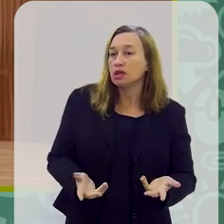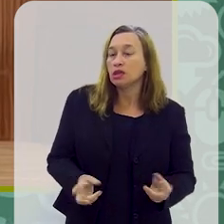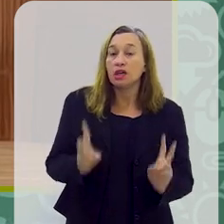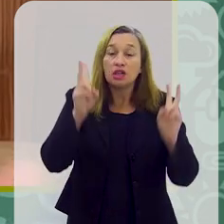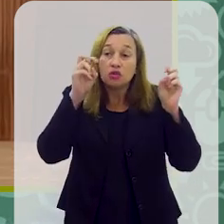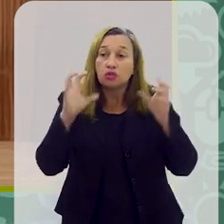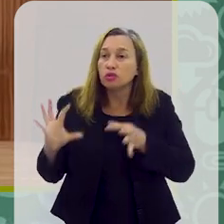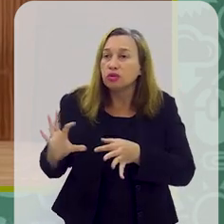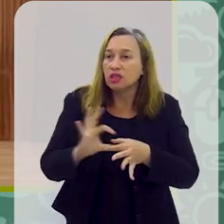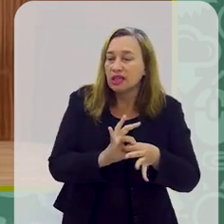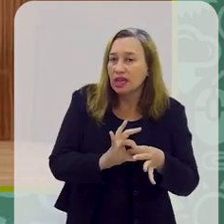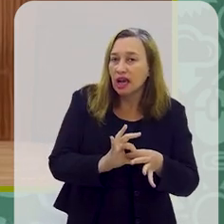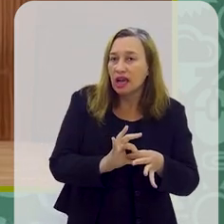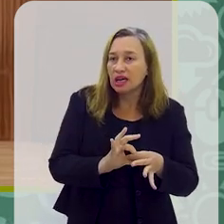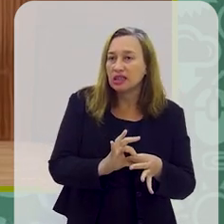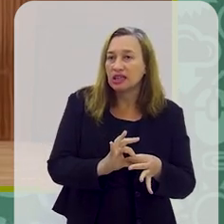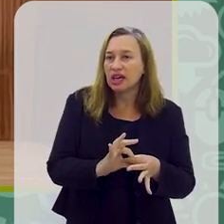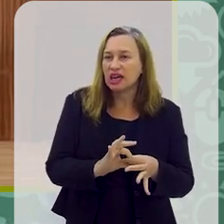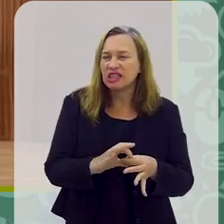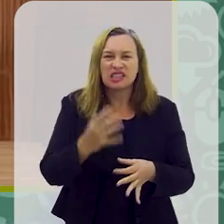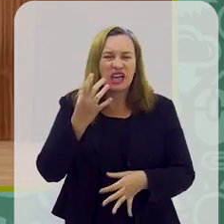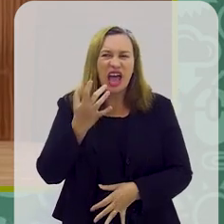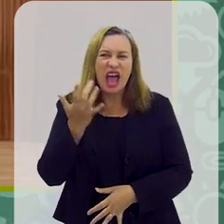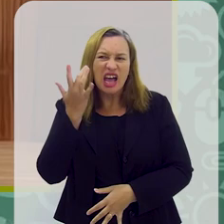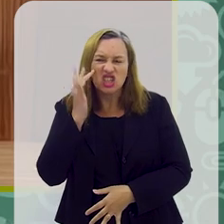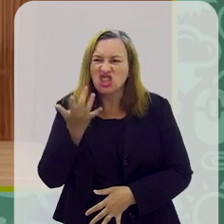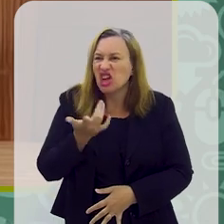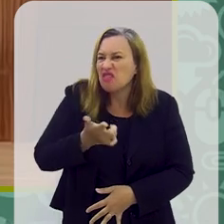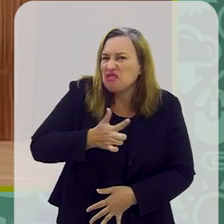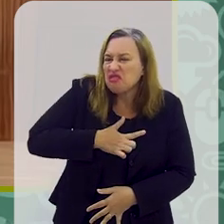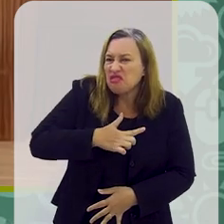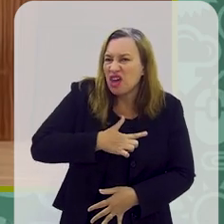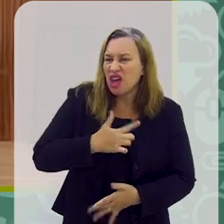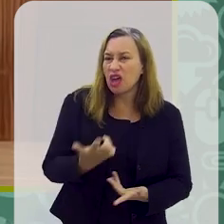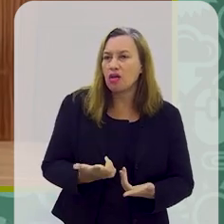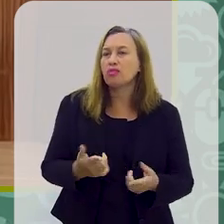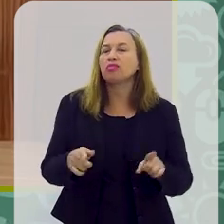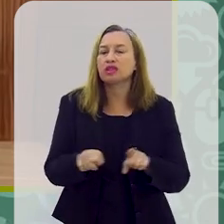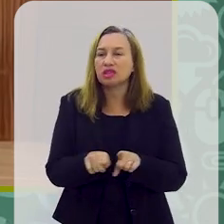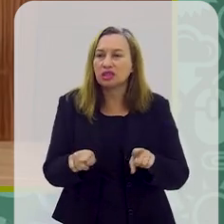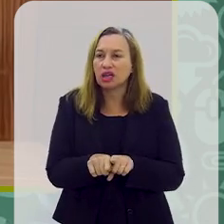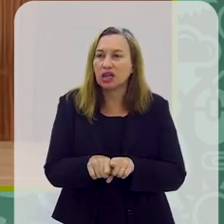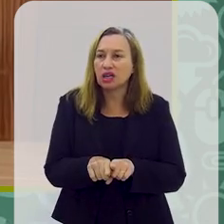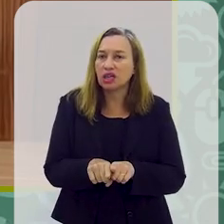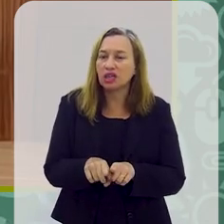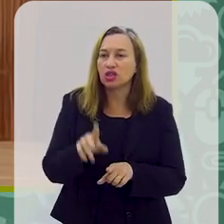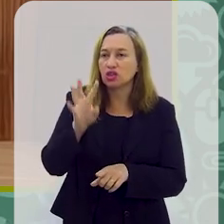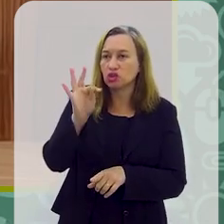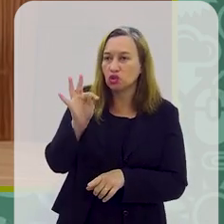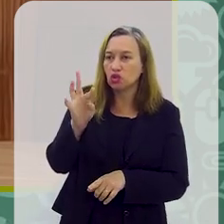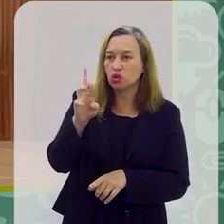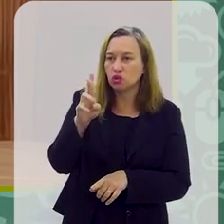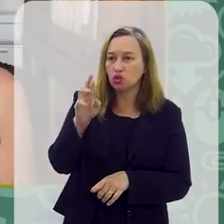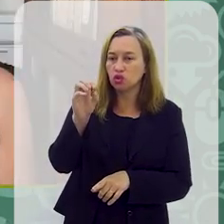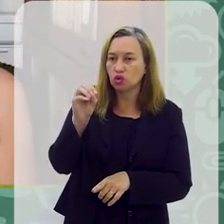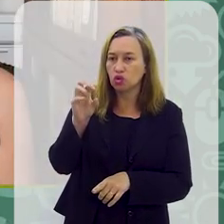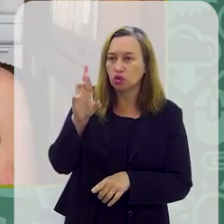pós-traumático, questões ligadas à autoestima, os transtornos alimentares, como a Letícia falou